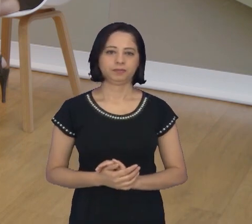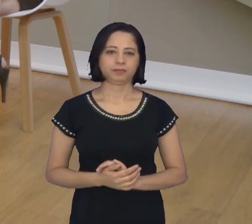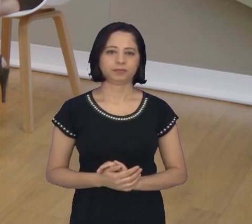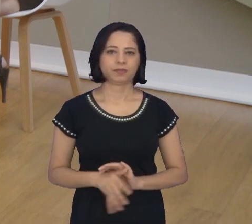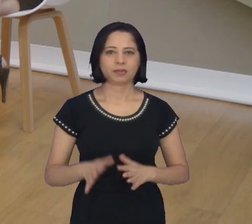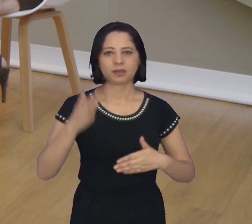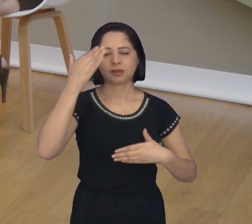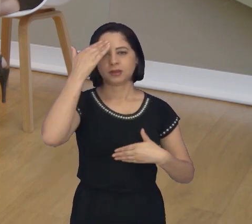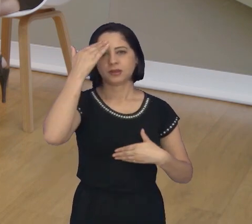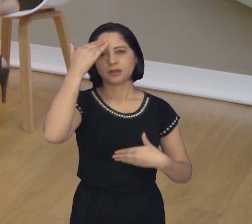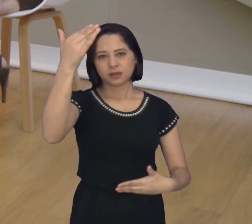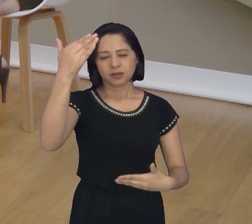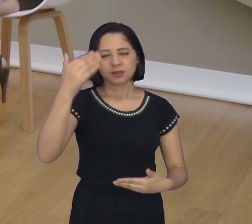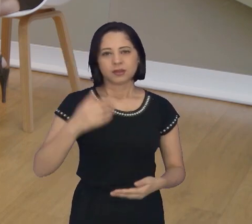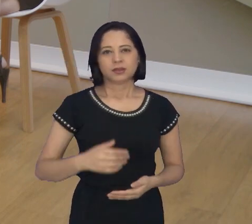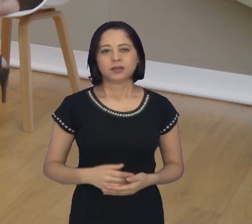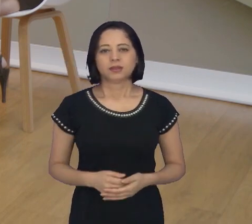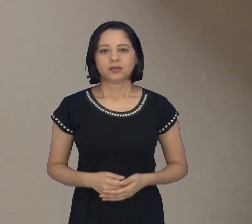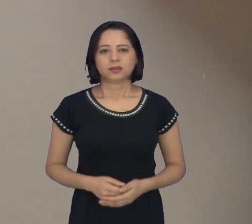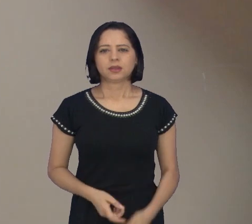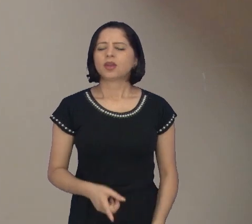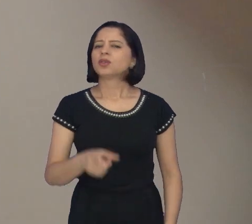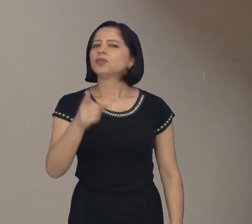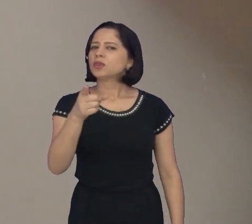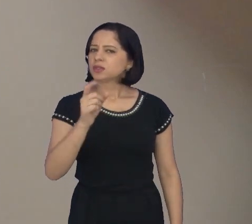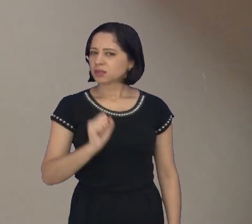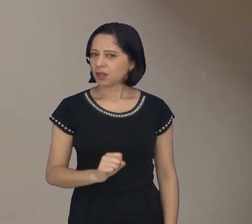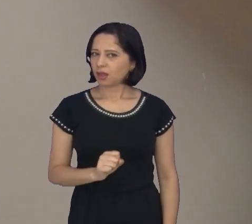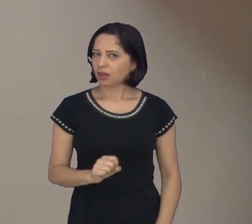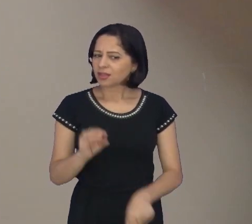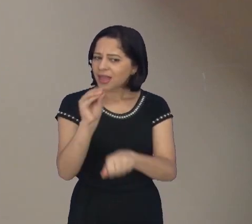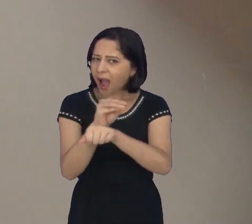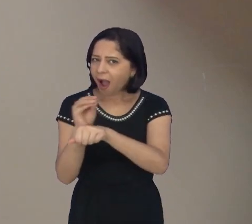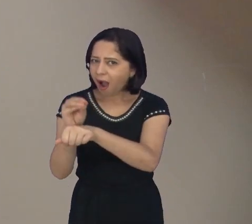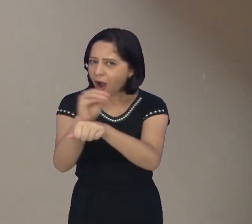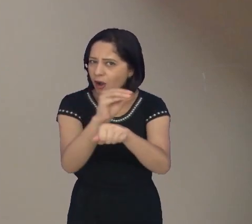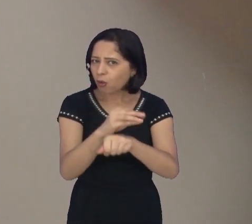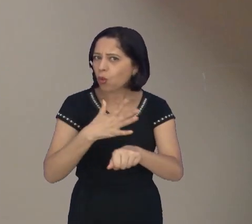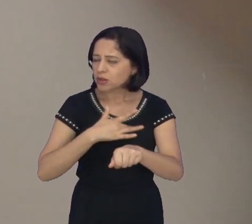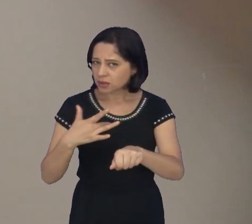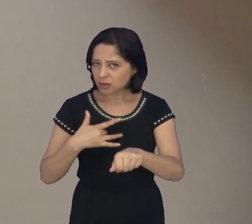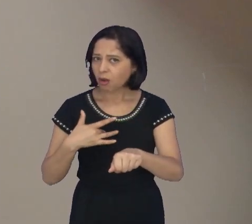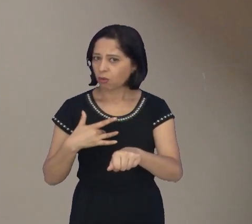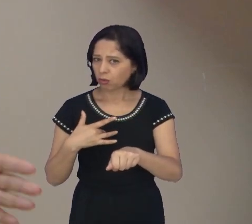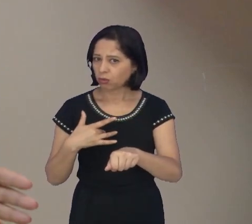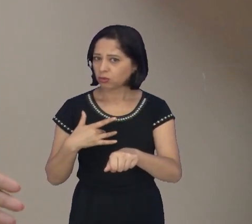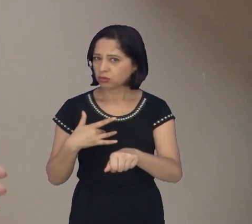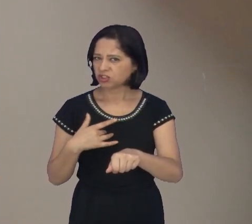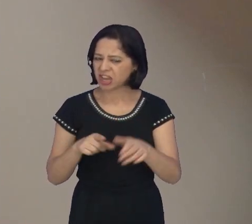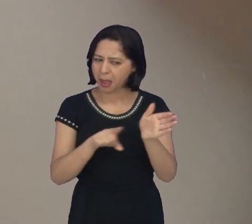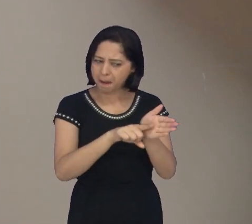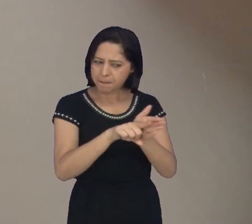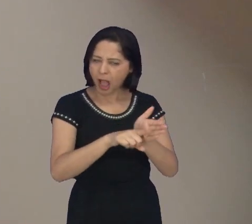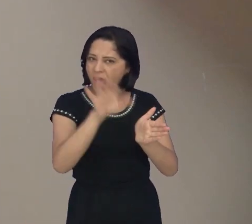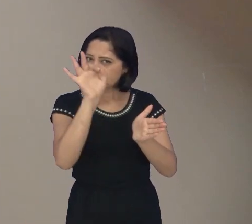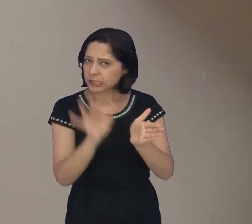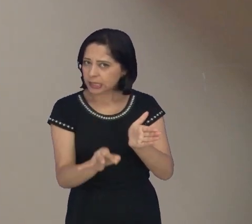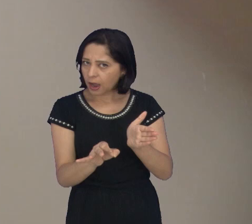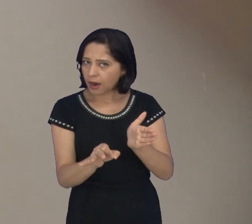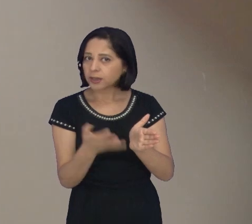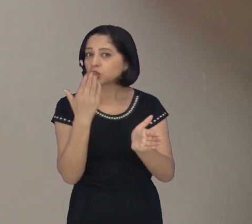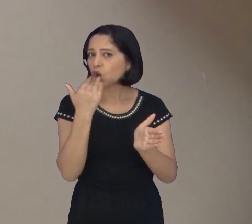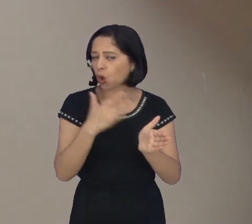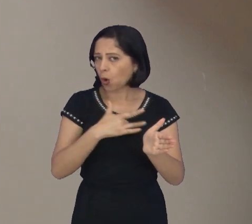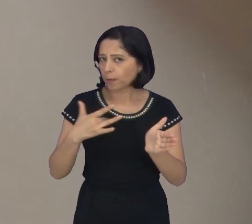Muito obrigada, Carol. E você aí de casa, está cuidando direitinho da sua saúde? Faz os exames de rotina, se